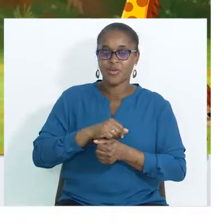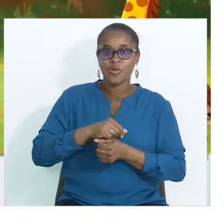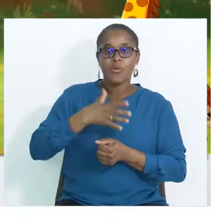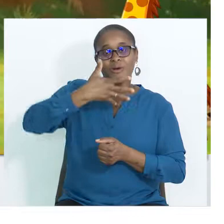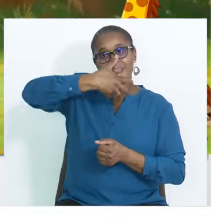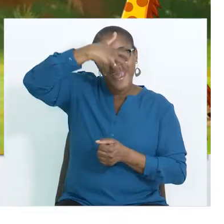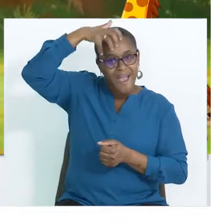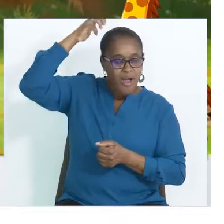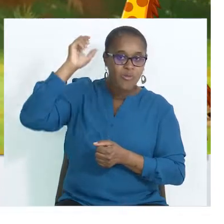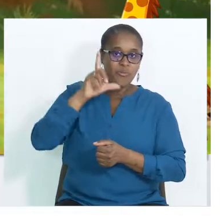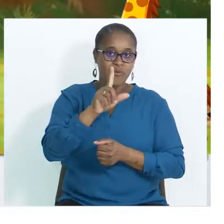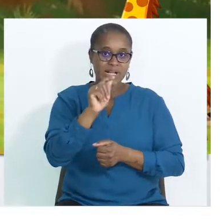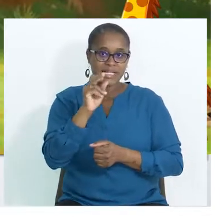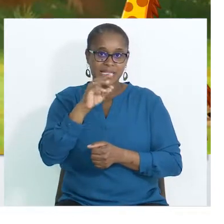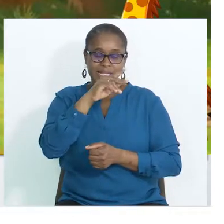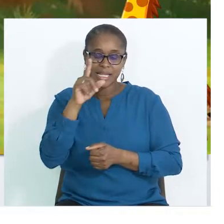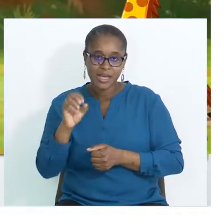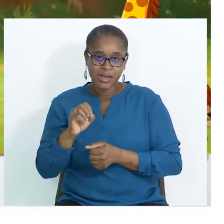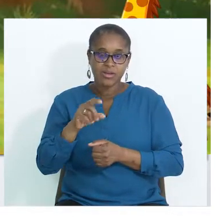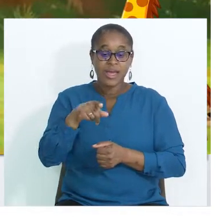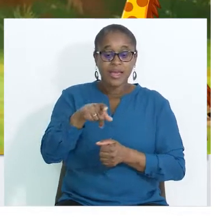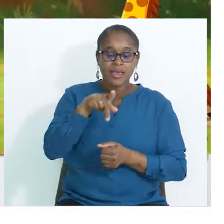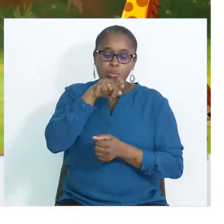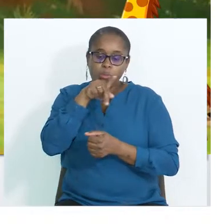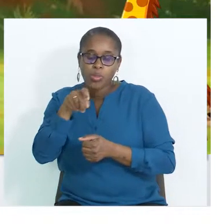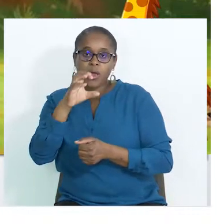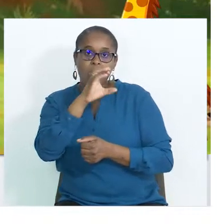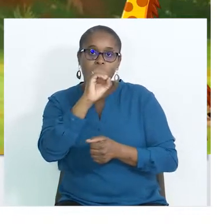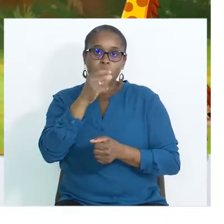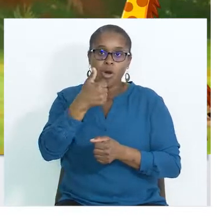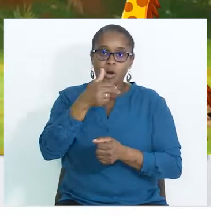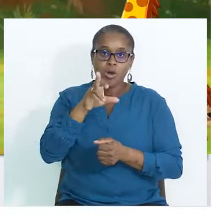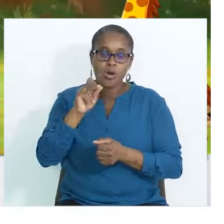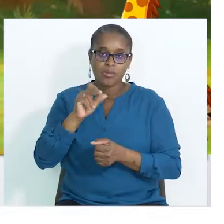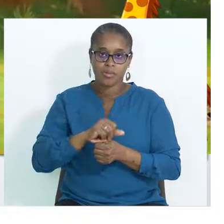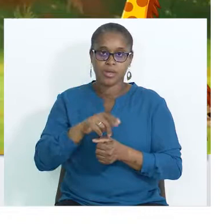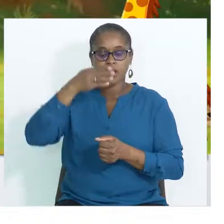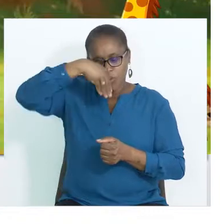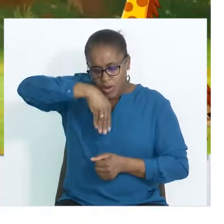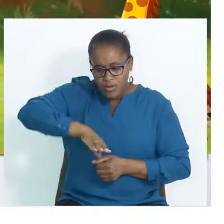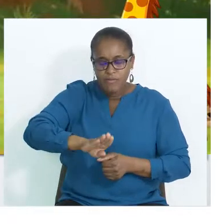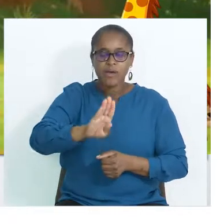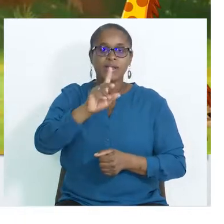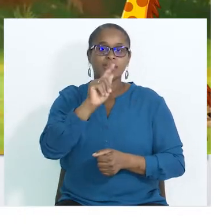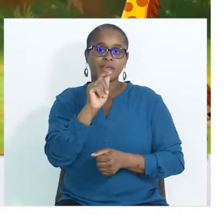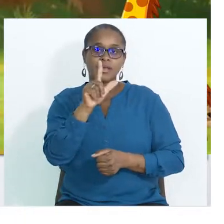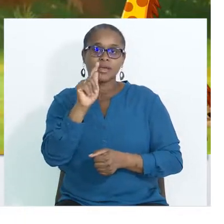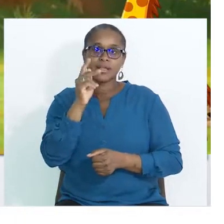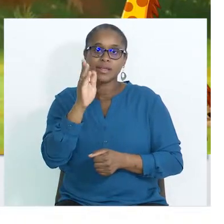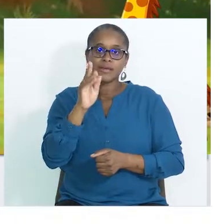União aqui ó a cobra o elefante